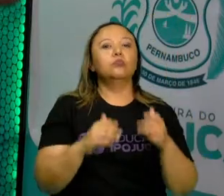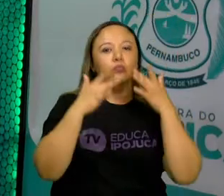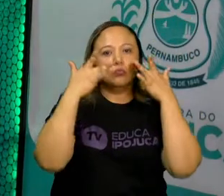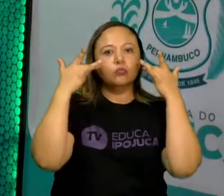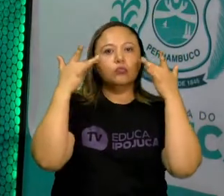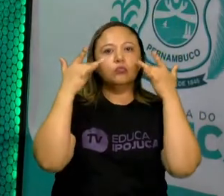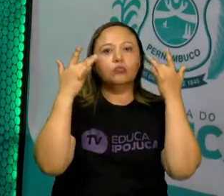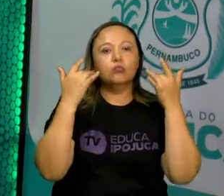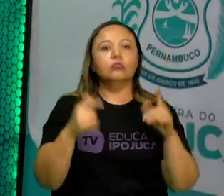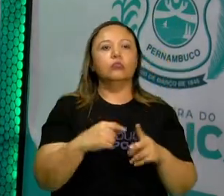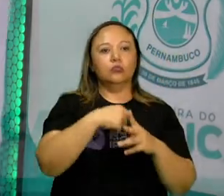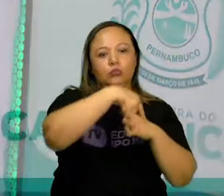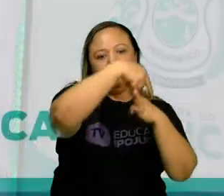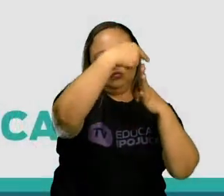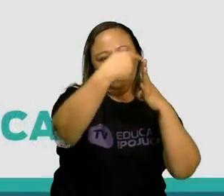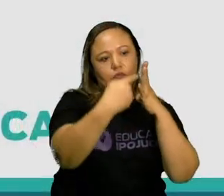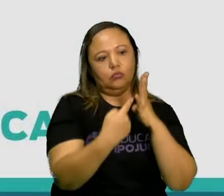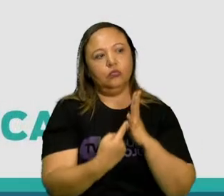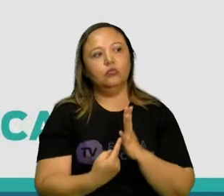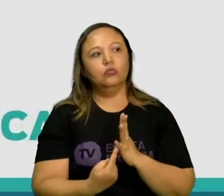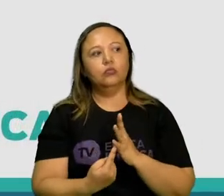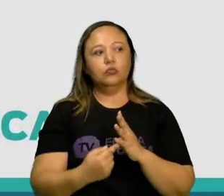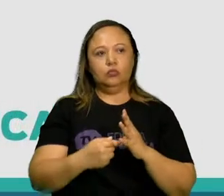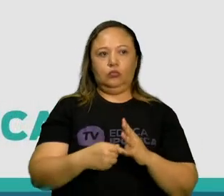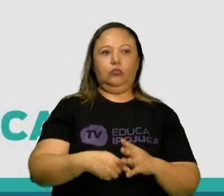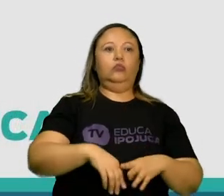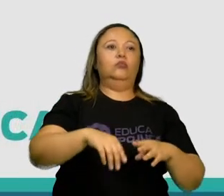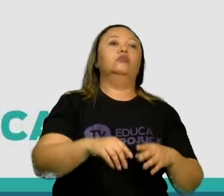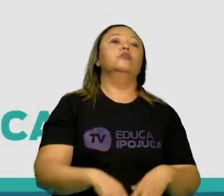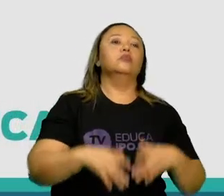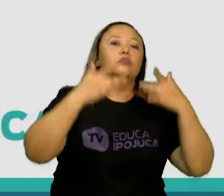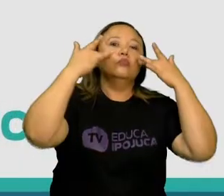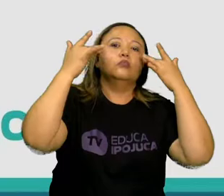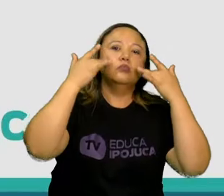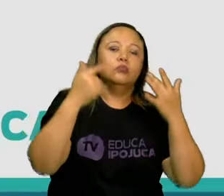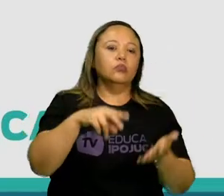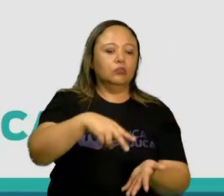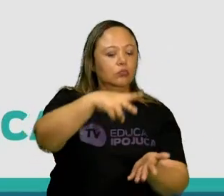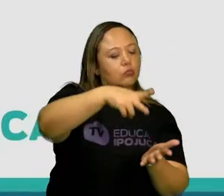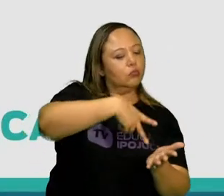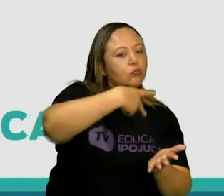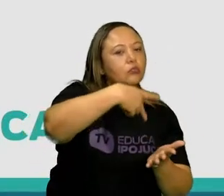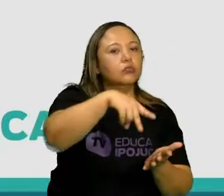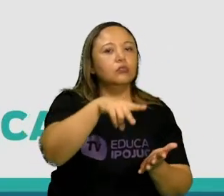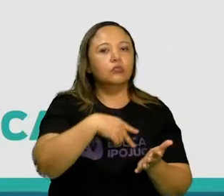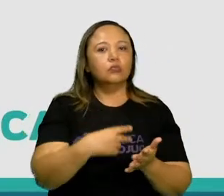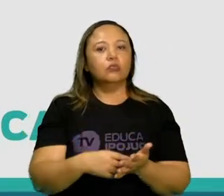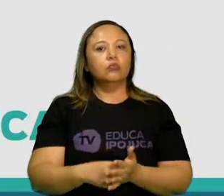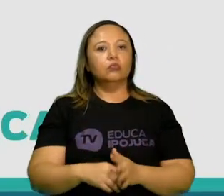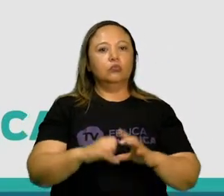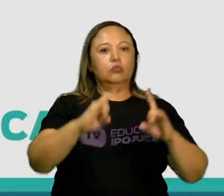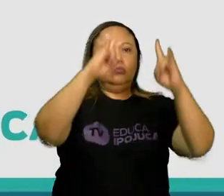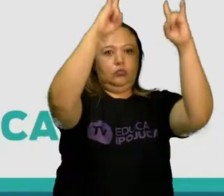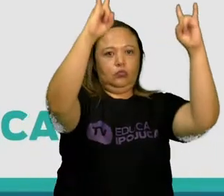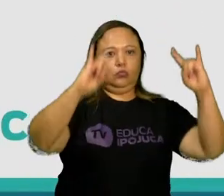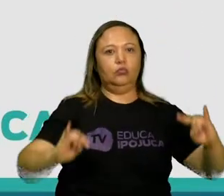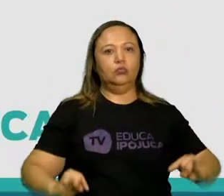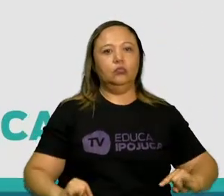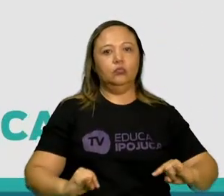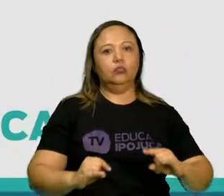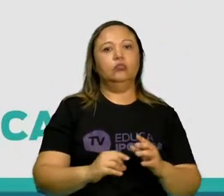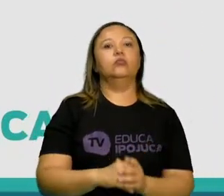artes cênicas? São quatro: teatro, dança, circo